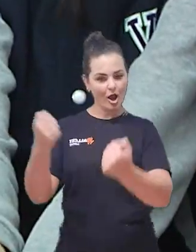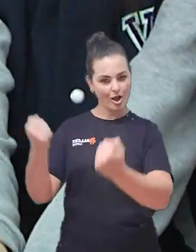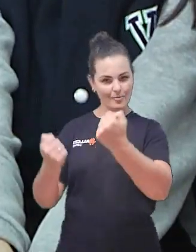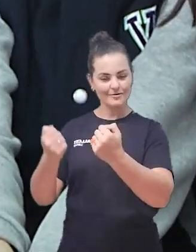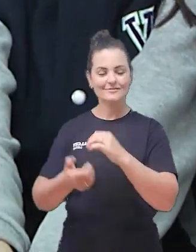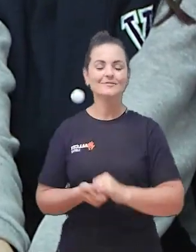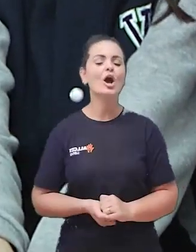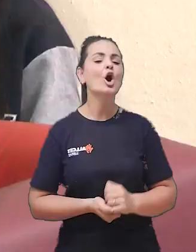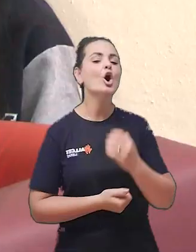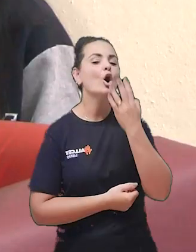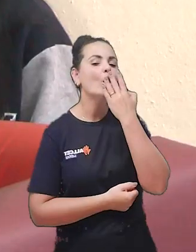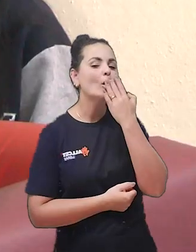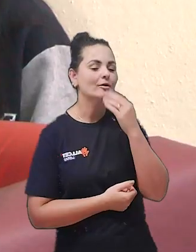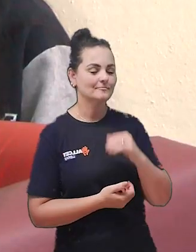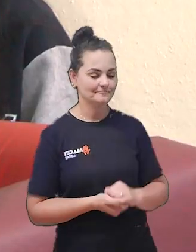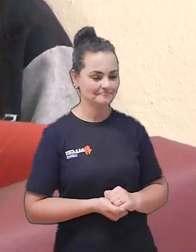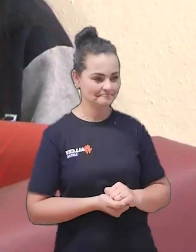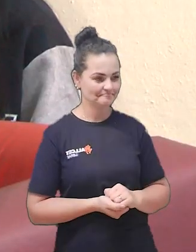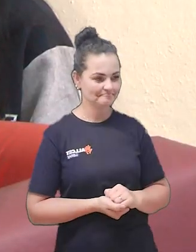Cor.